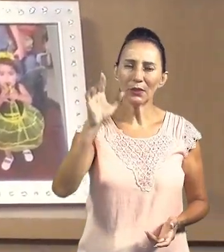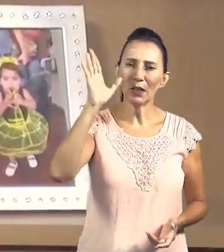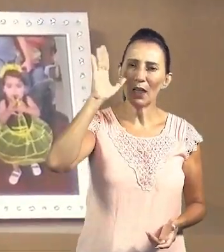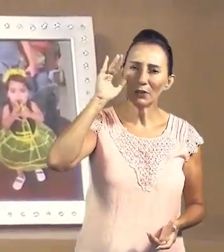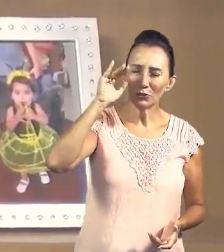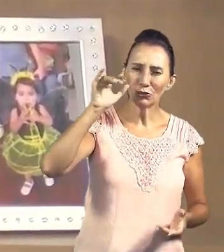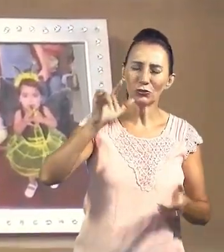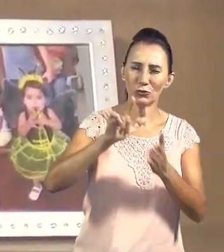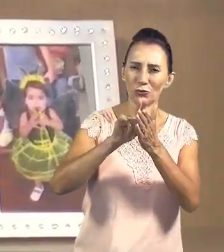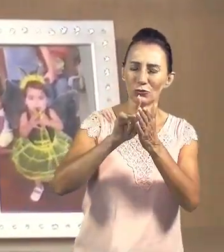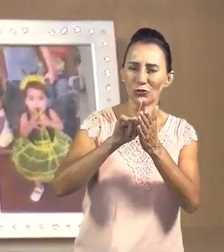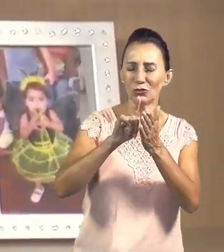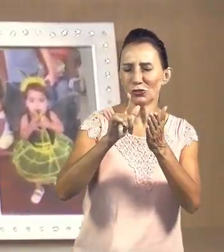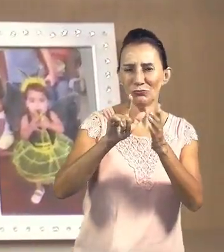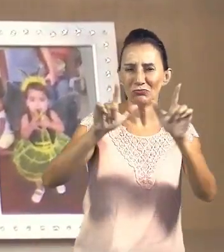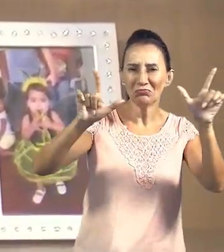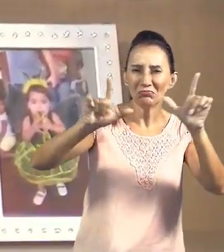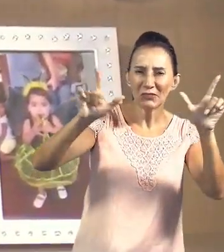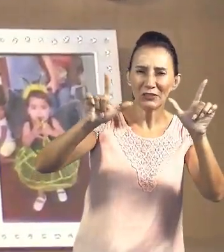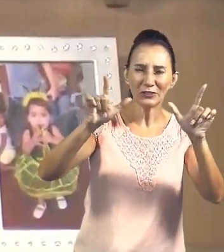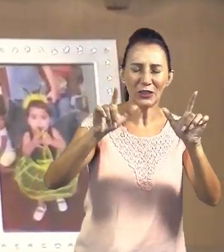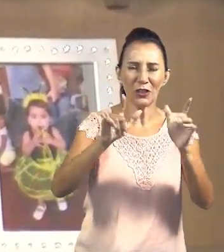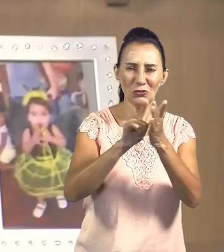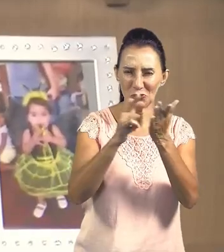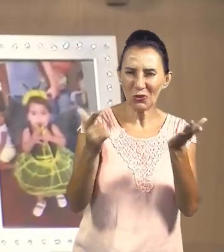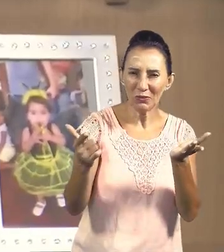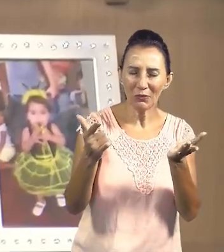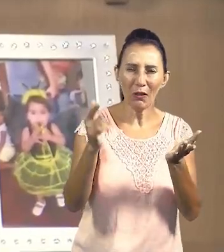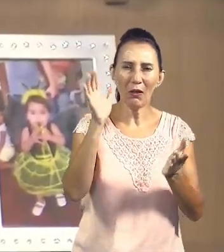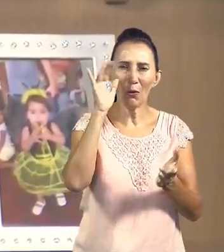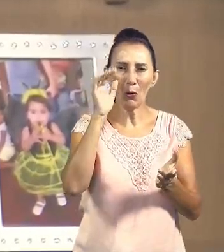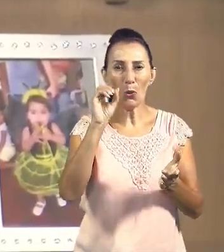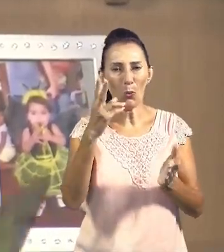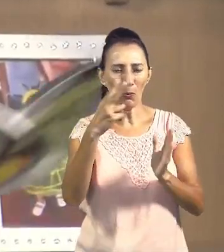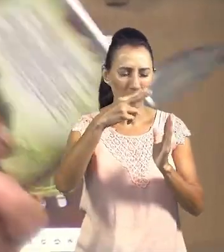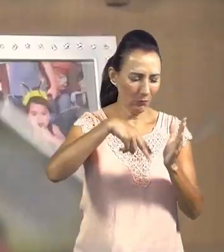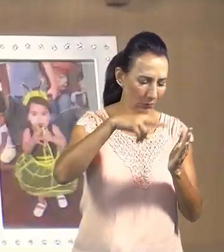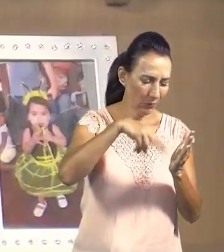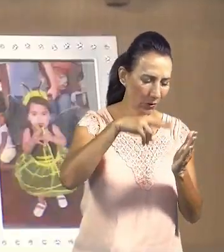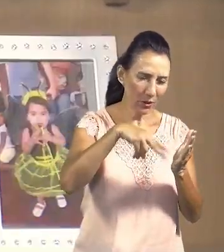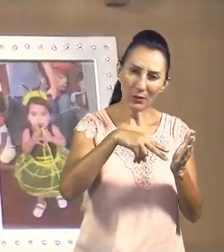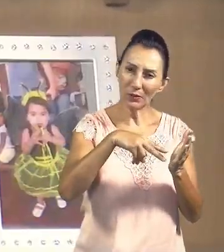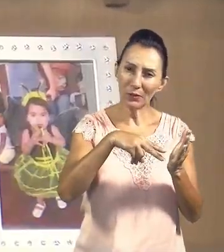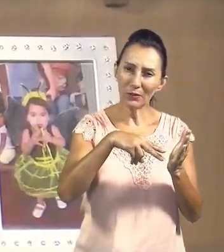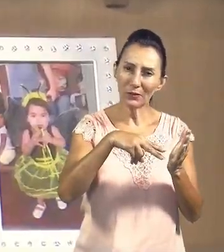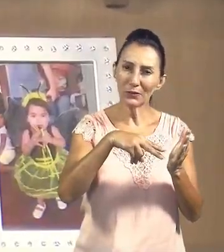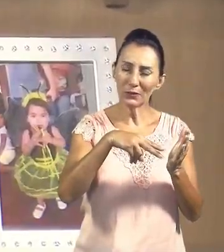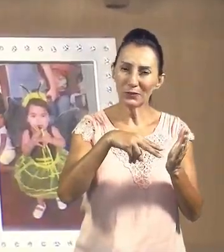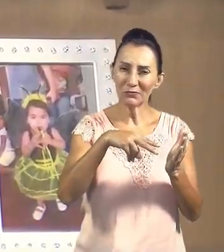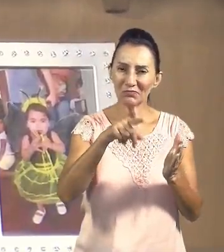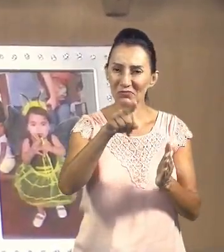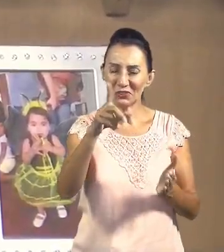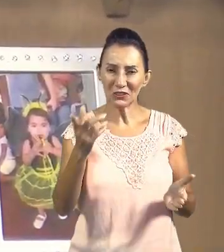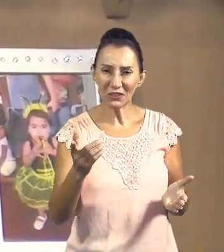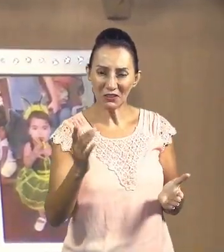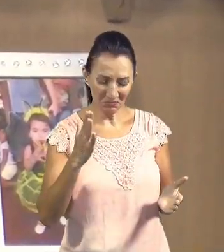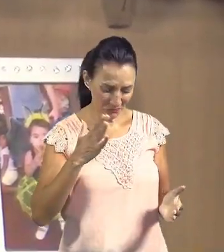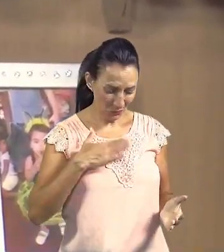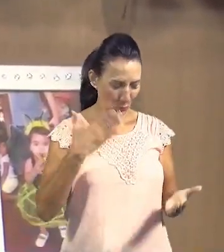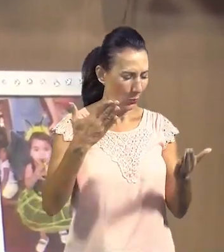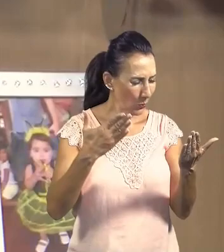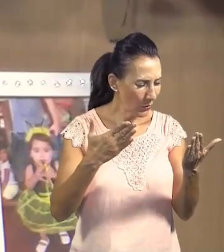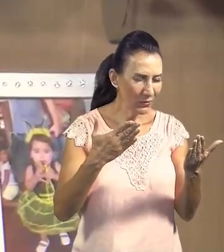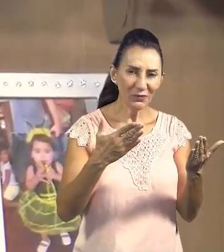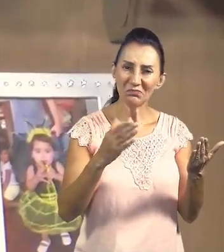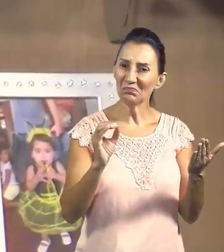ao assistir os jornais de todas as emissoras de televisão, ou mesmo ler os jornais, você